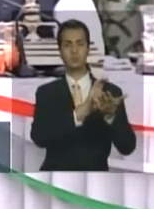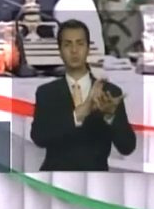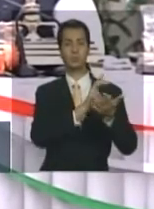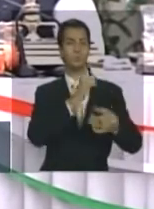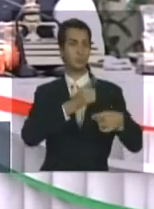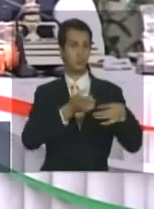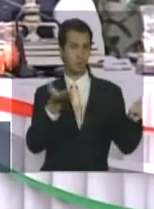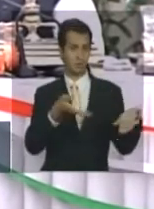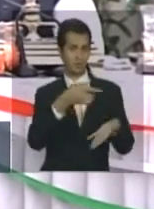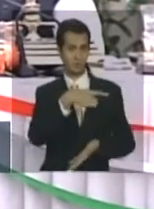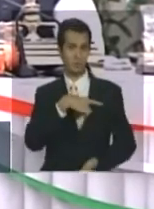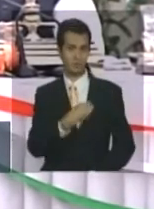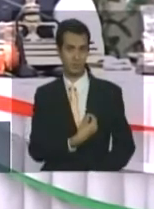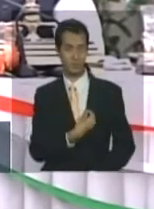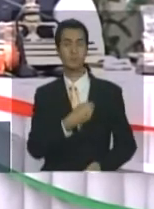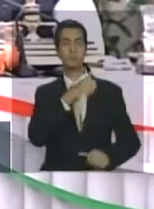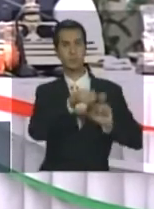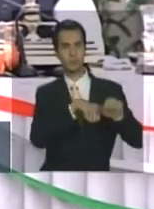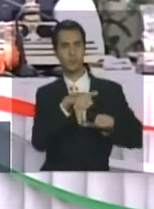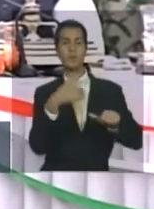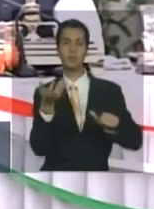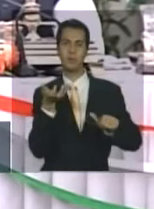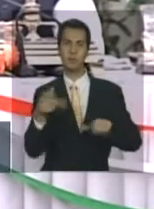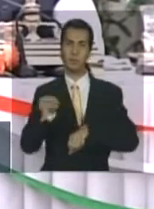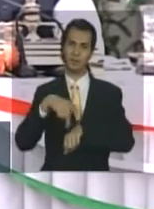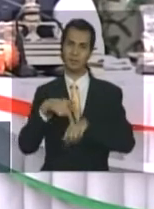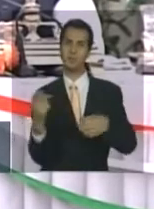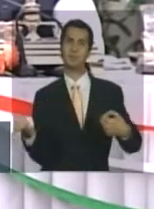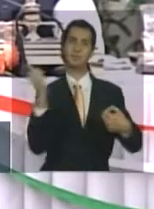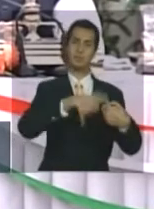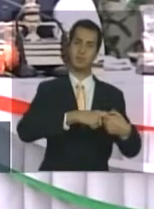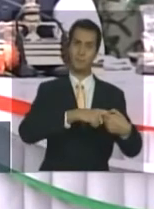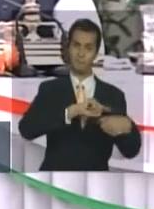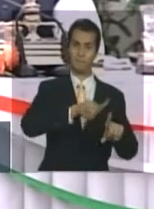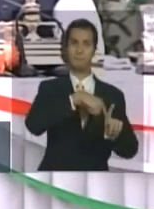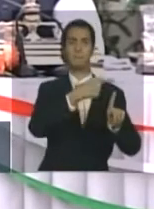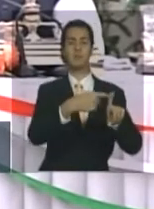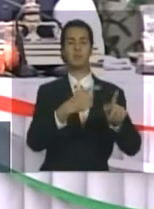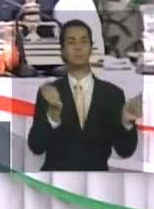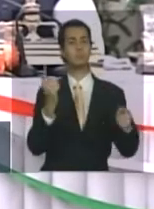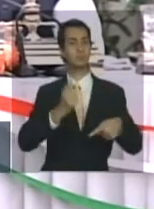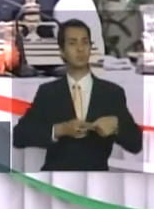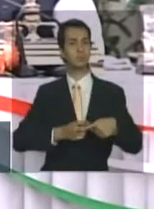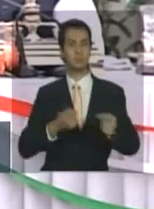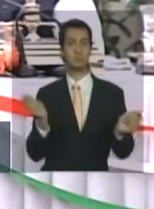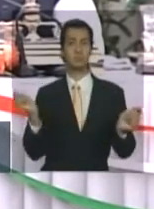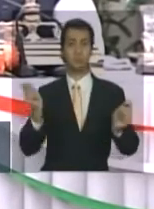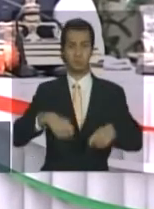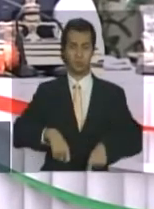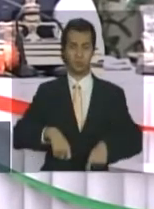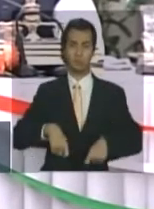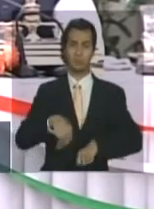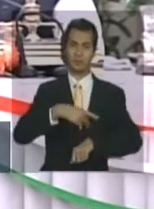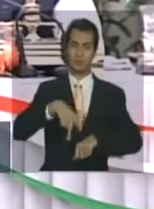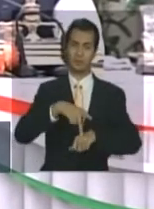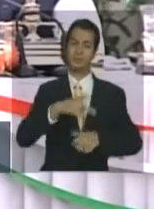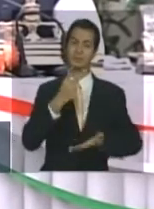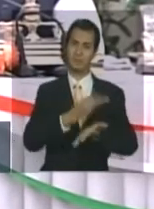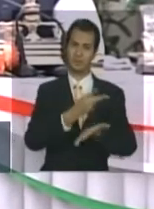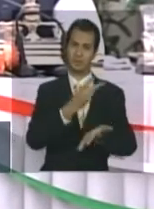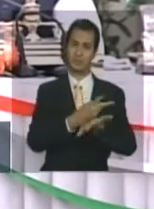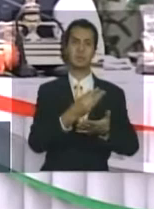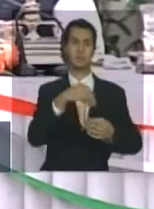atual composição e ampliando-a para trazer representação de membros permanentes e